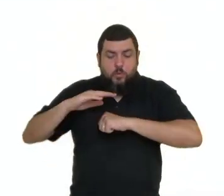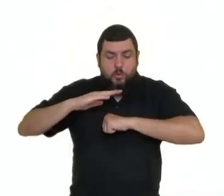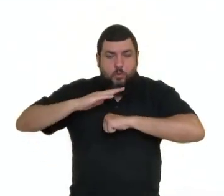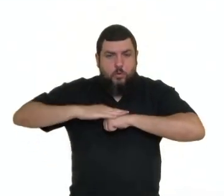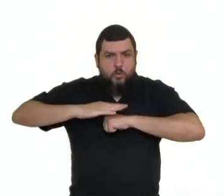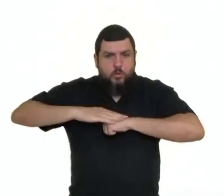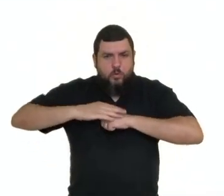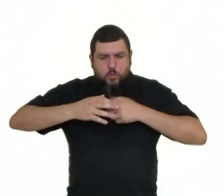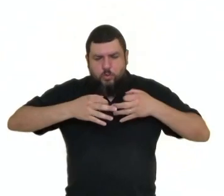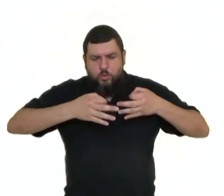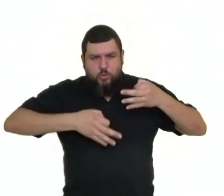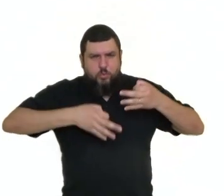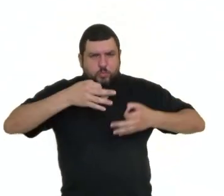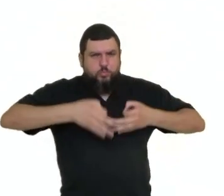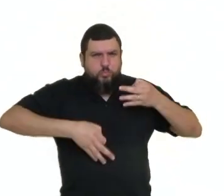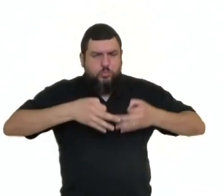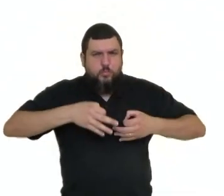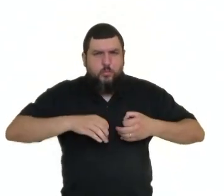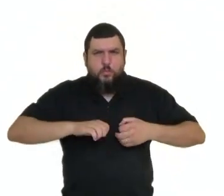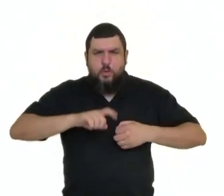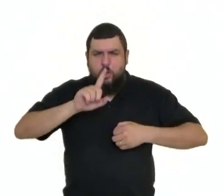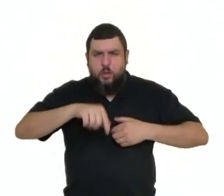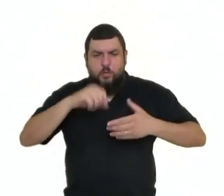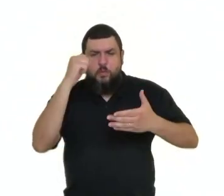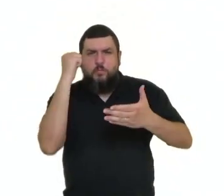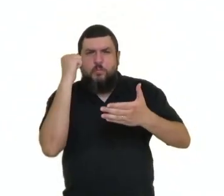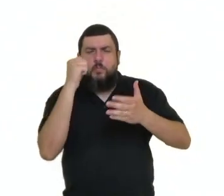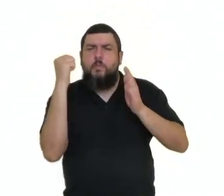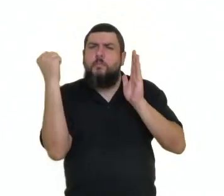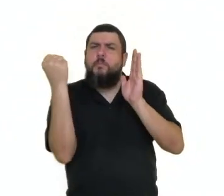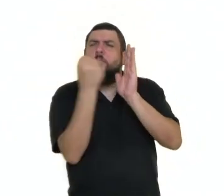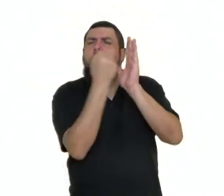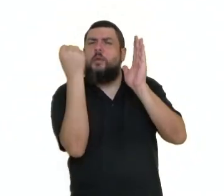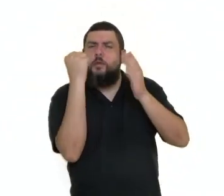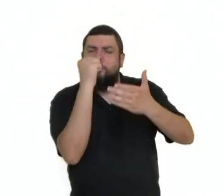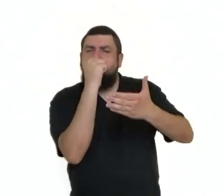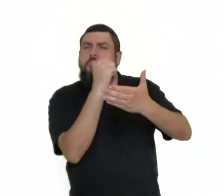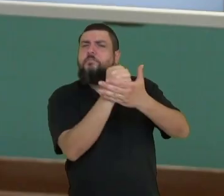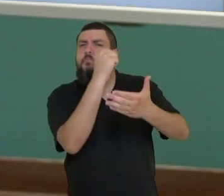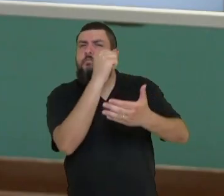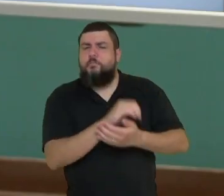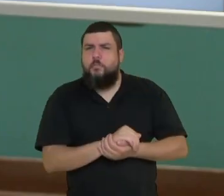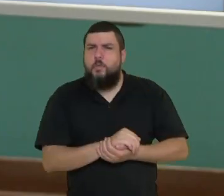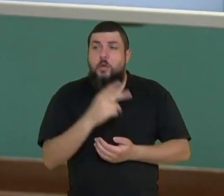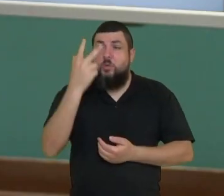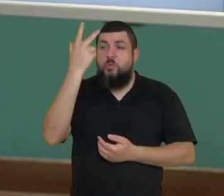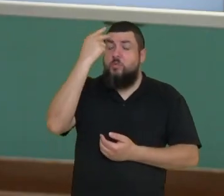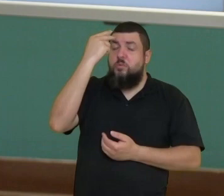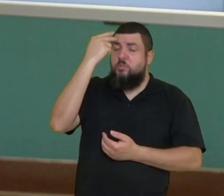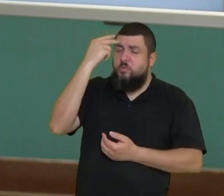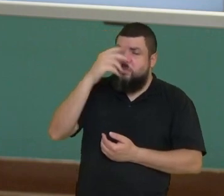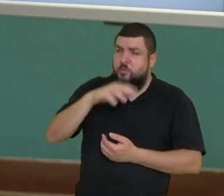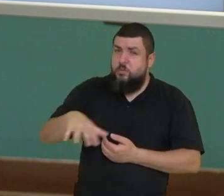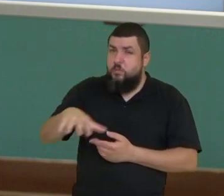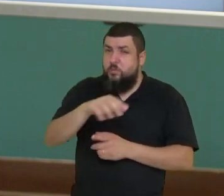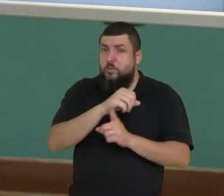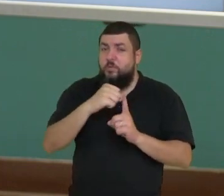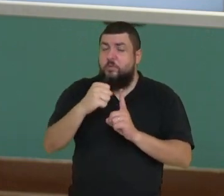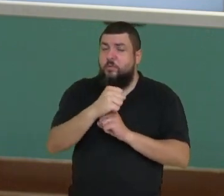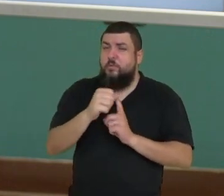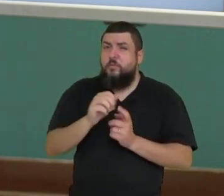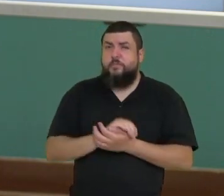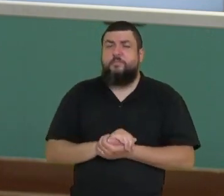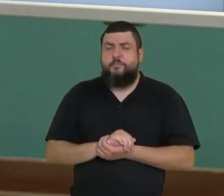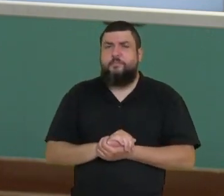chamados estereótipos, é algo muito comum em nossa sociedade. A ideia aqui é que você levante hipóteses.